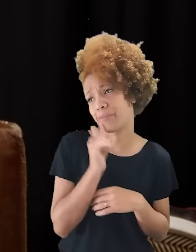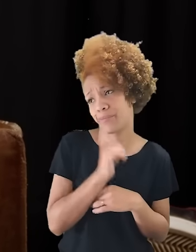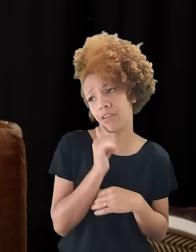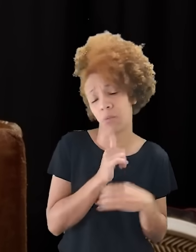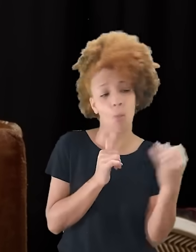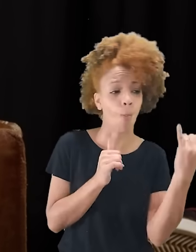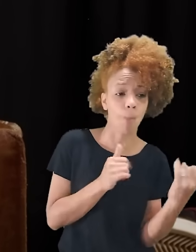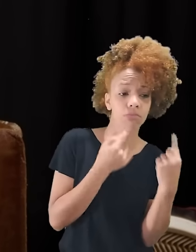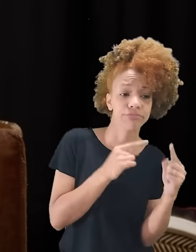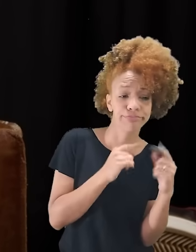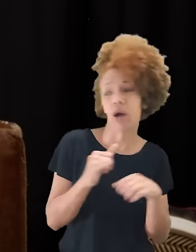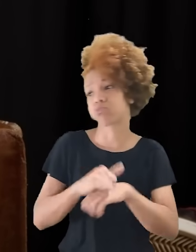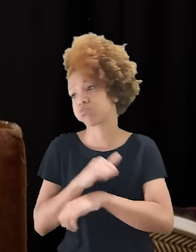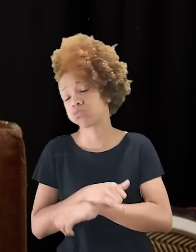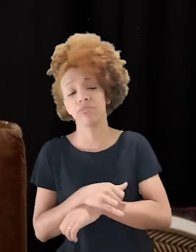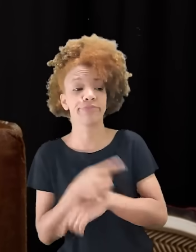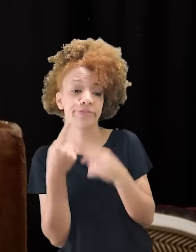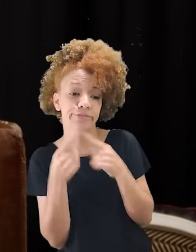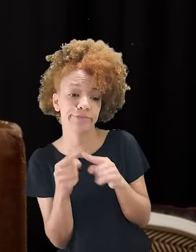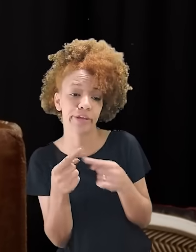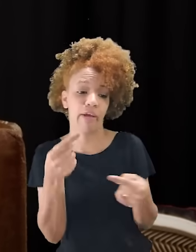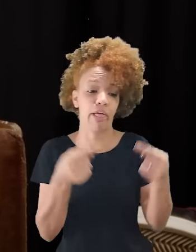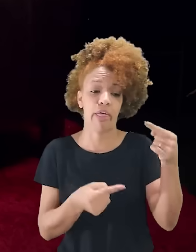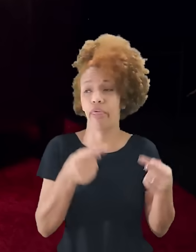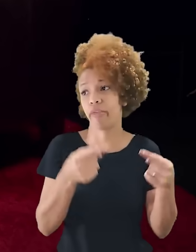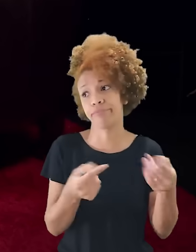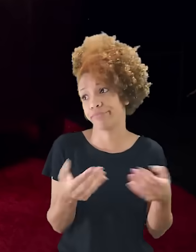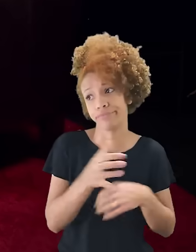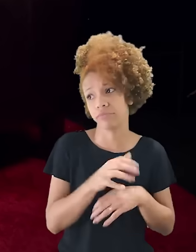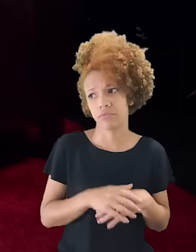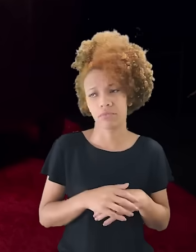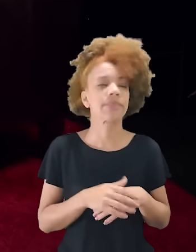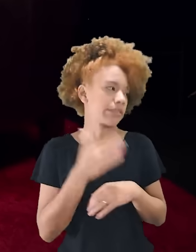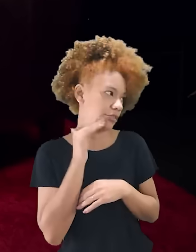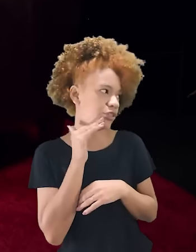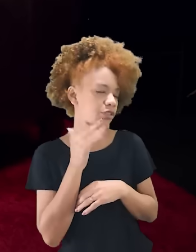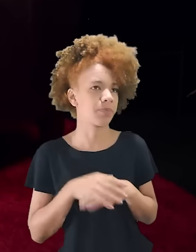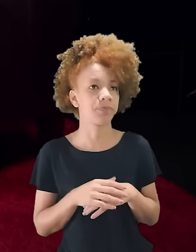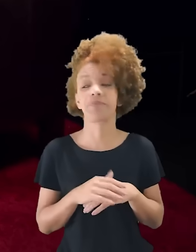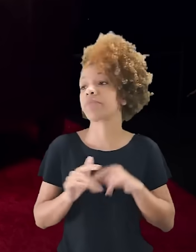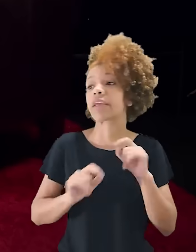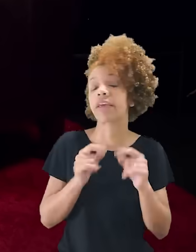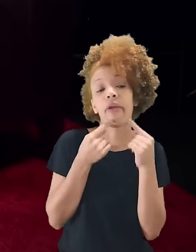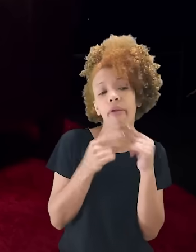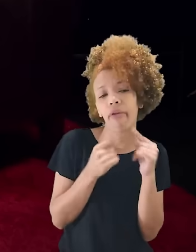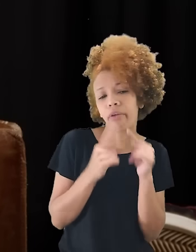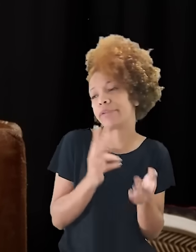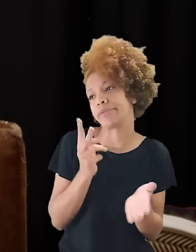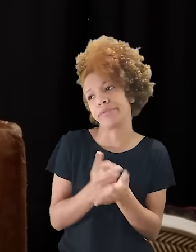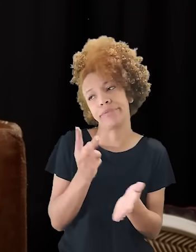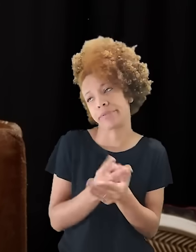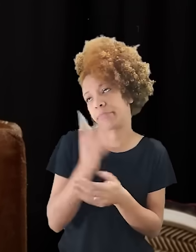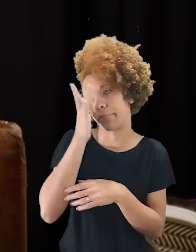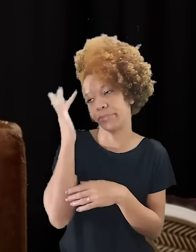critica a outra a magra critica a gorda a gorda critica a magra esse que é o negócio vocês estão entendi entendi quem vem te criticar